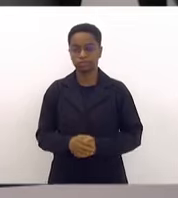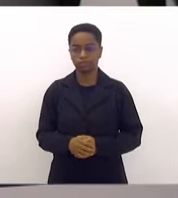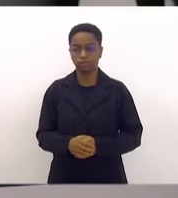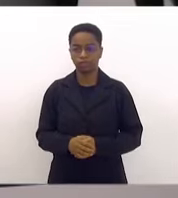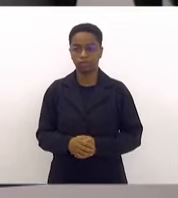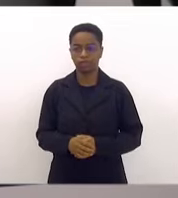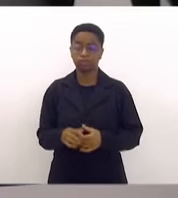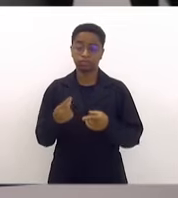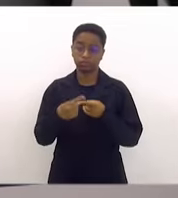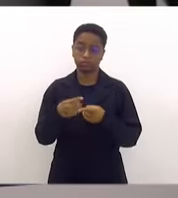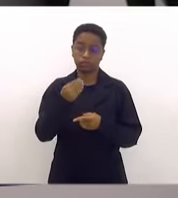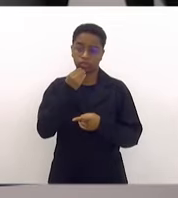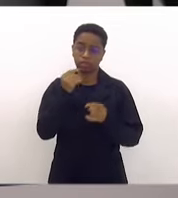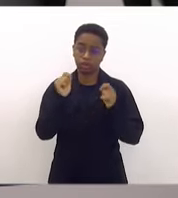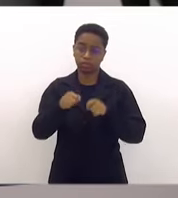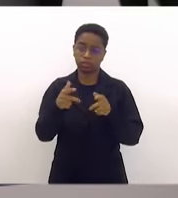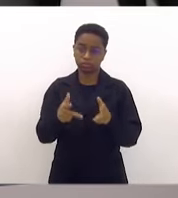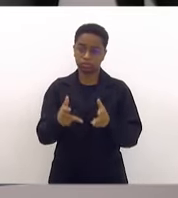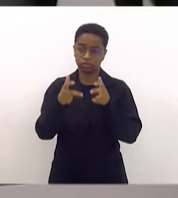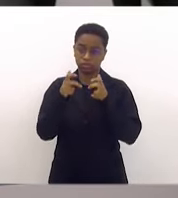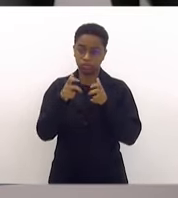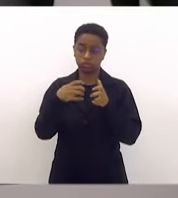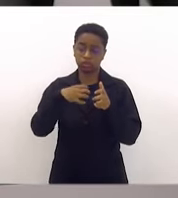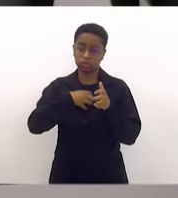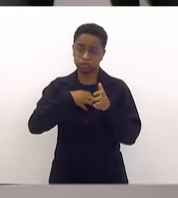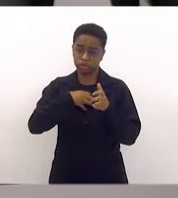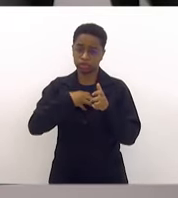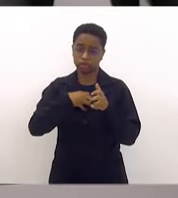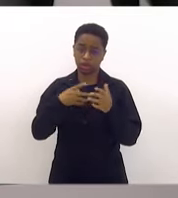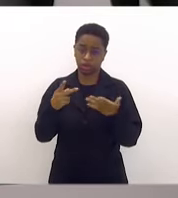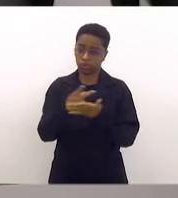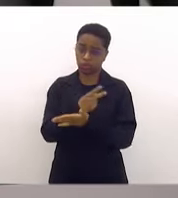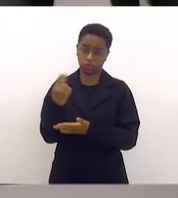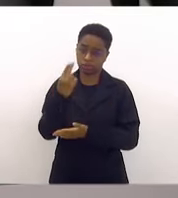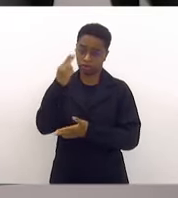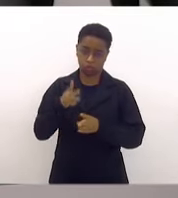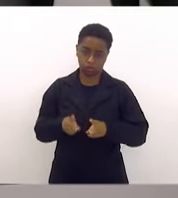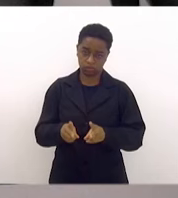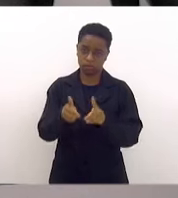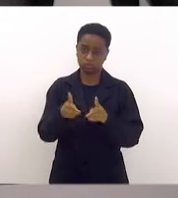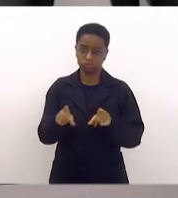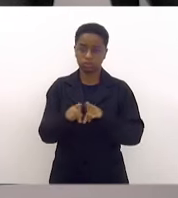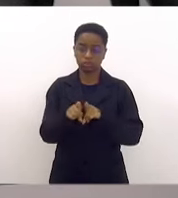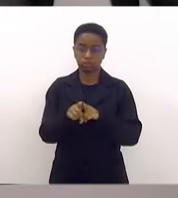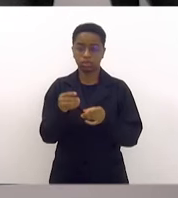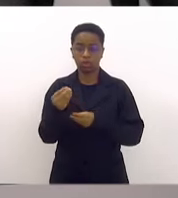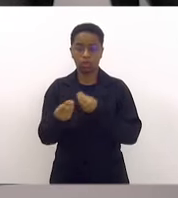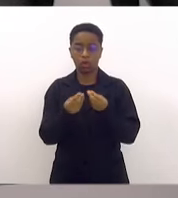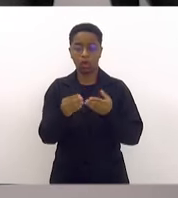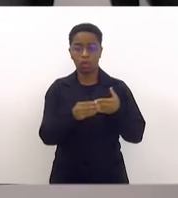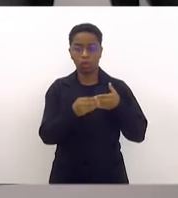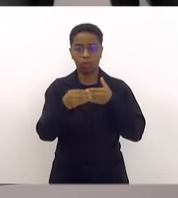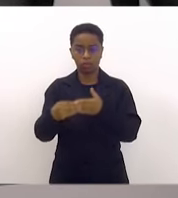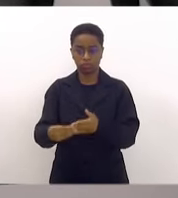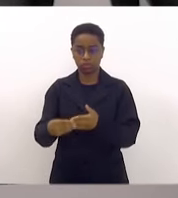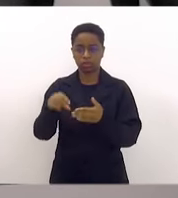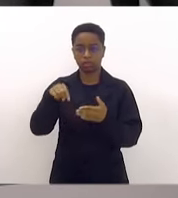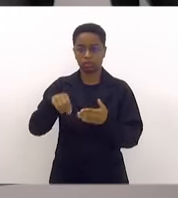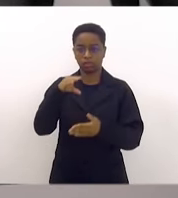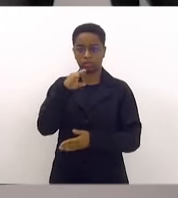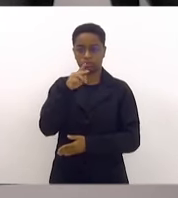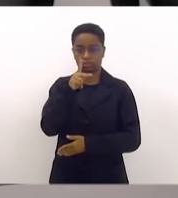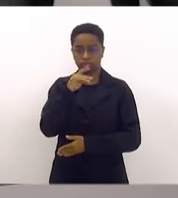claro notório que que do jeito que tá não dá mais é a forma que tá sendo conduzido essa